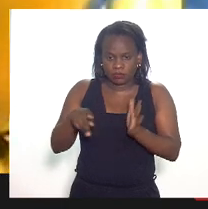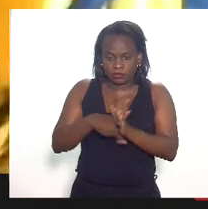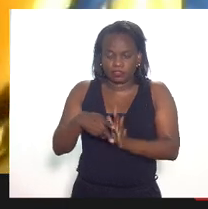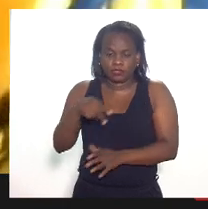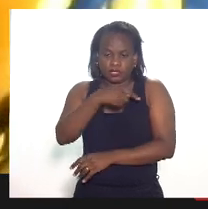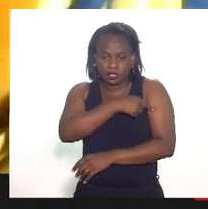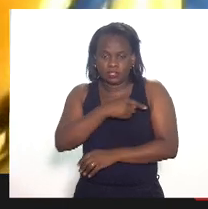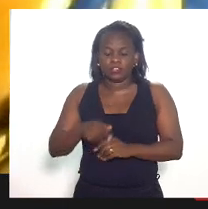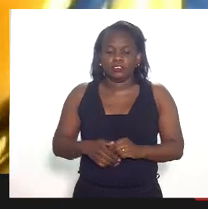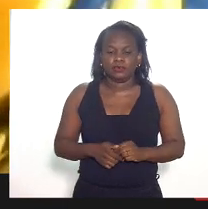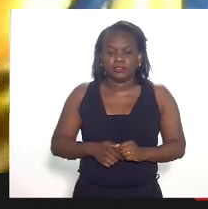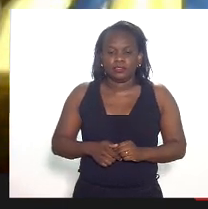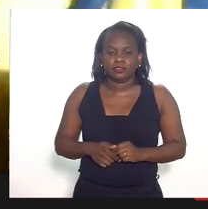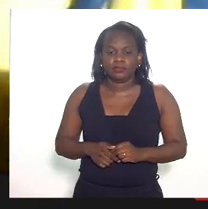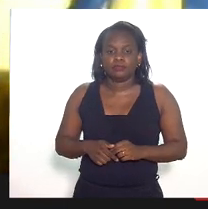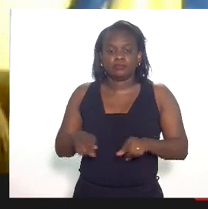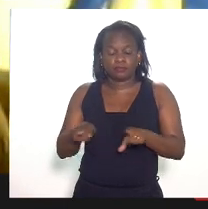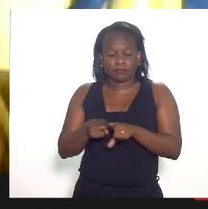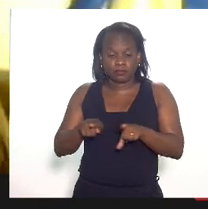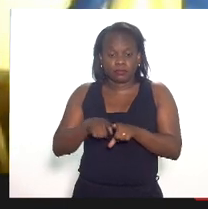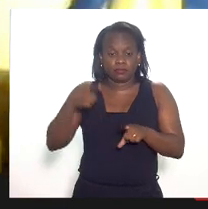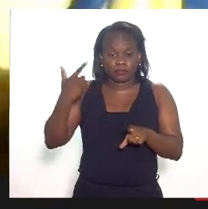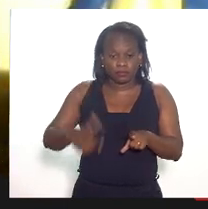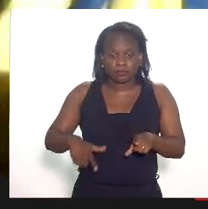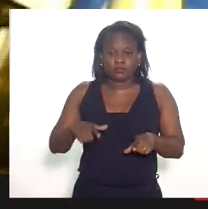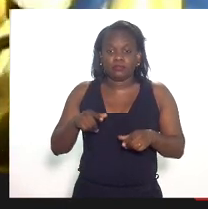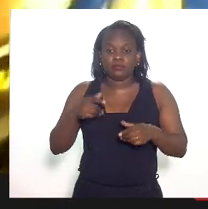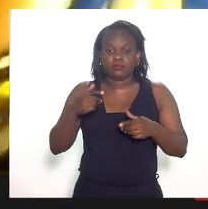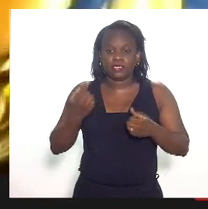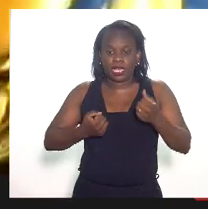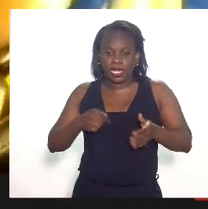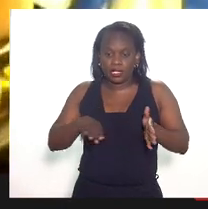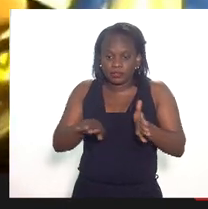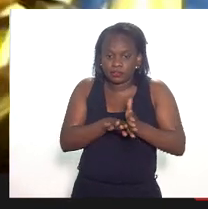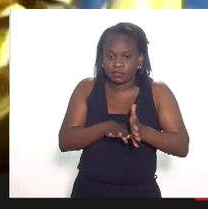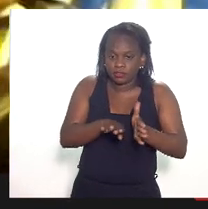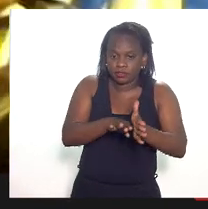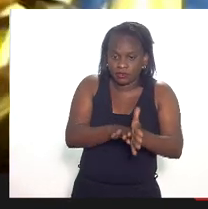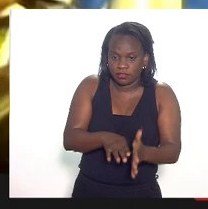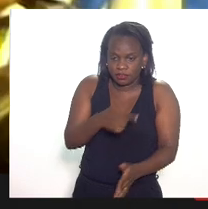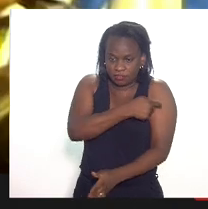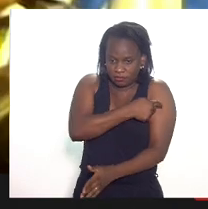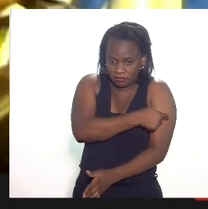vacinação, além dos drive-thrus, né? Então, assim,